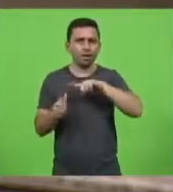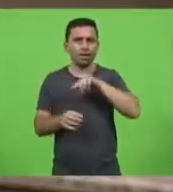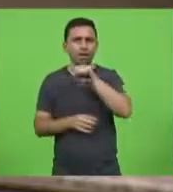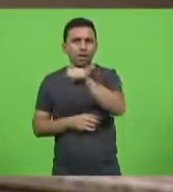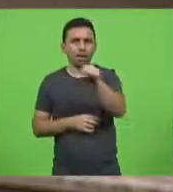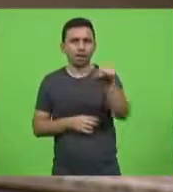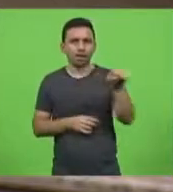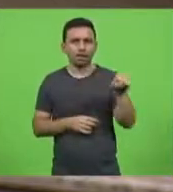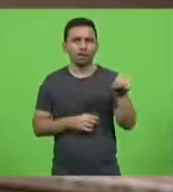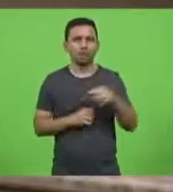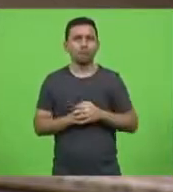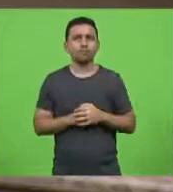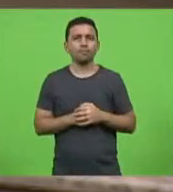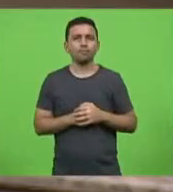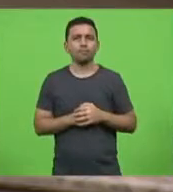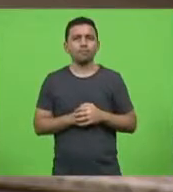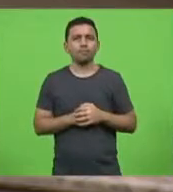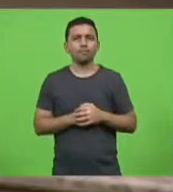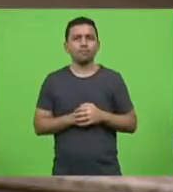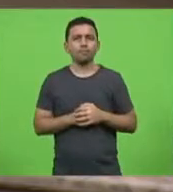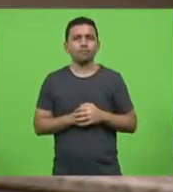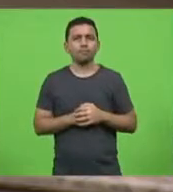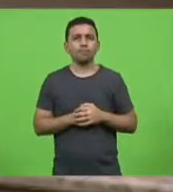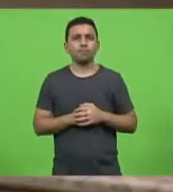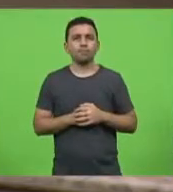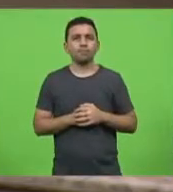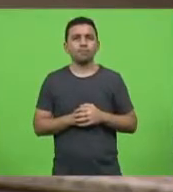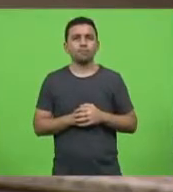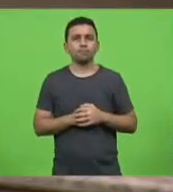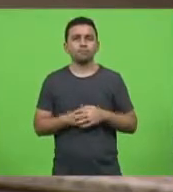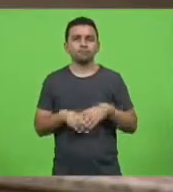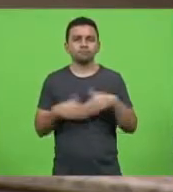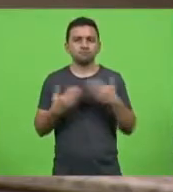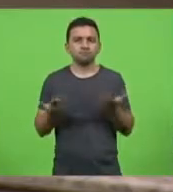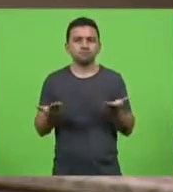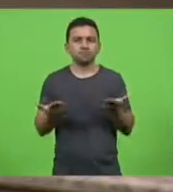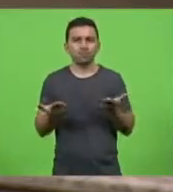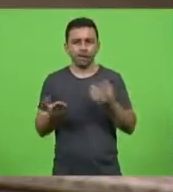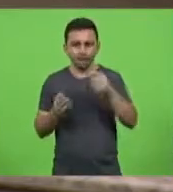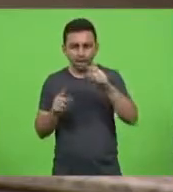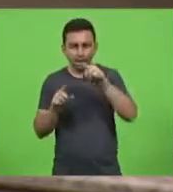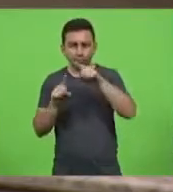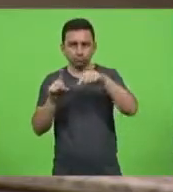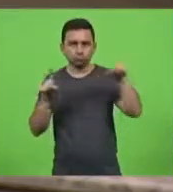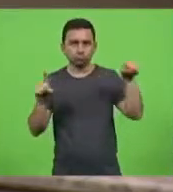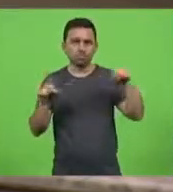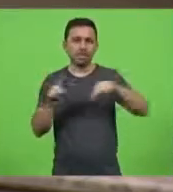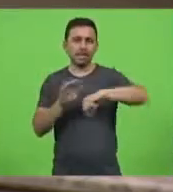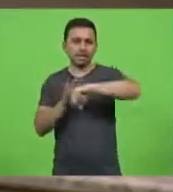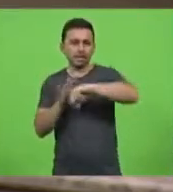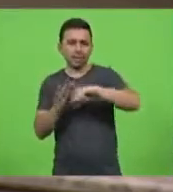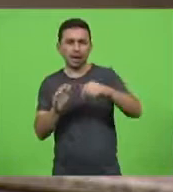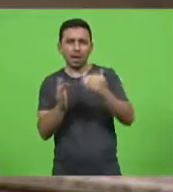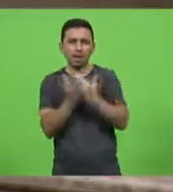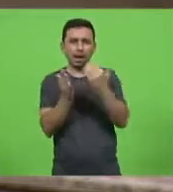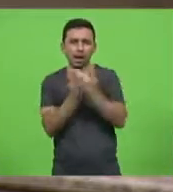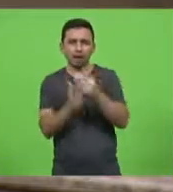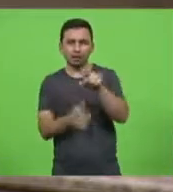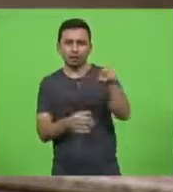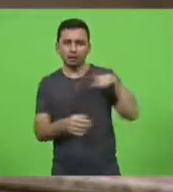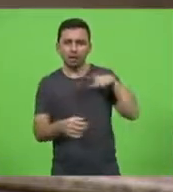da polícia, desculpa, os indicadores de criminalidade, são os indicadores de habitantes